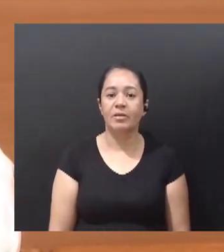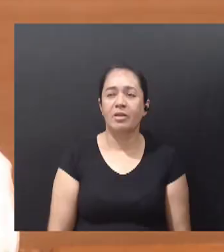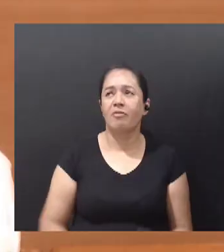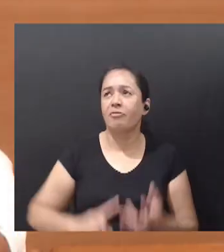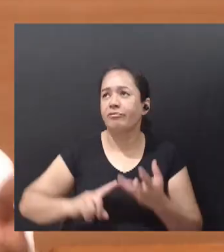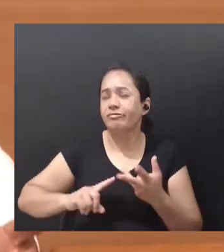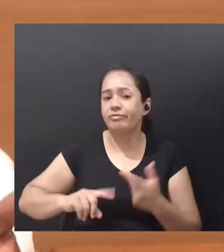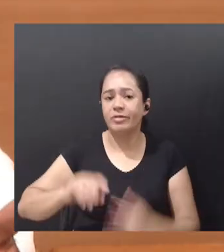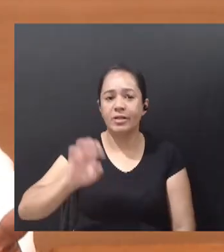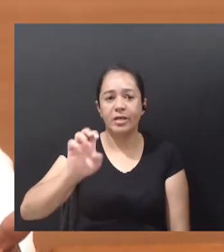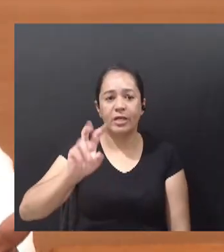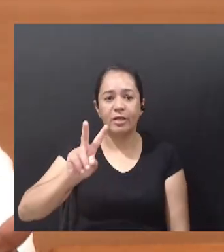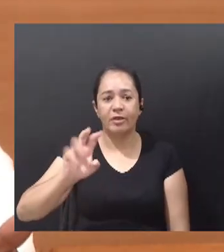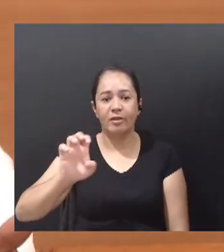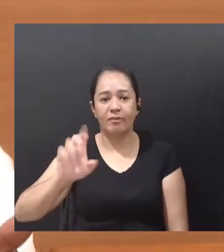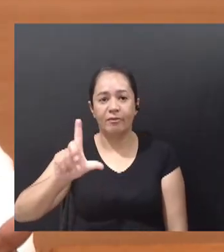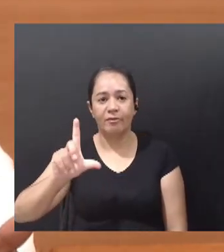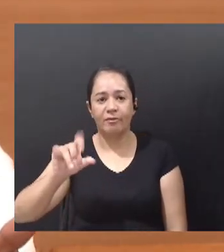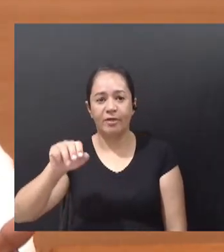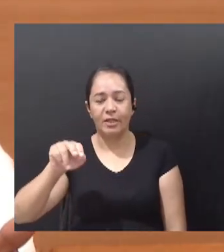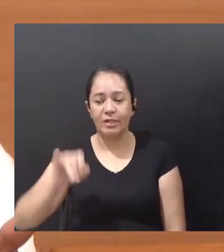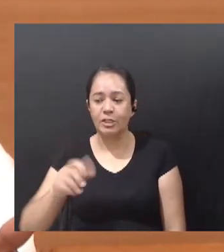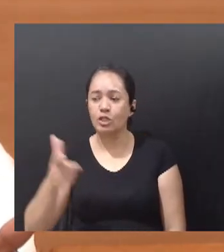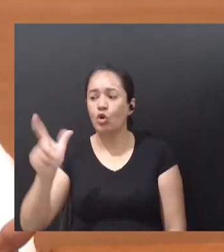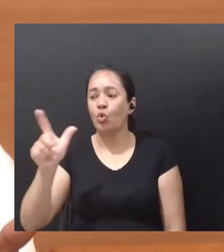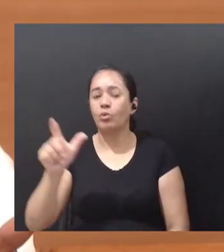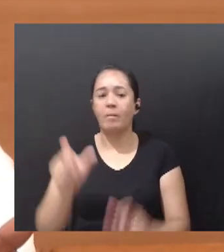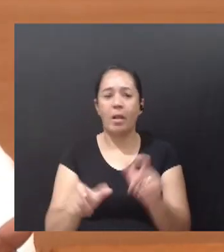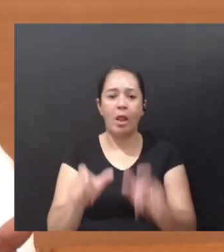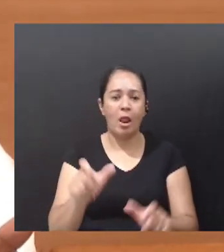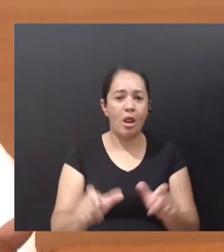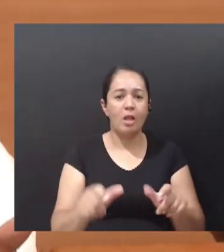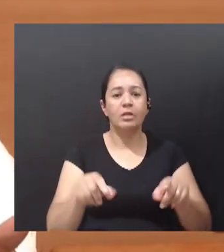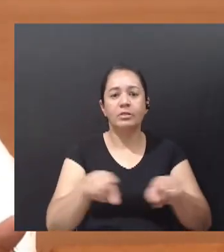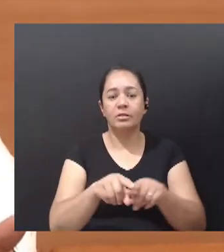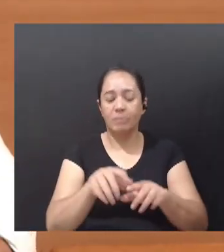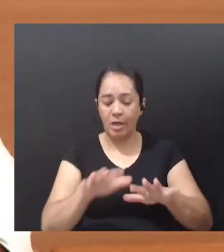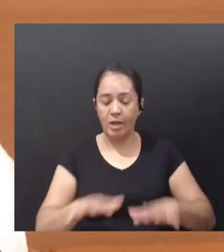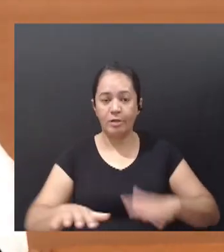várias pessoas que também estão fazendo o cenário do rap em Campinas hoje.